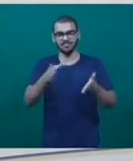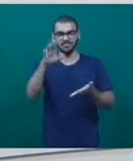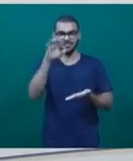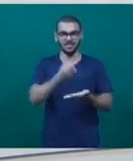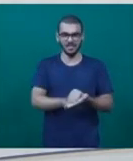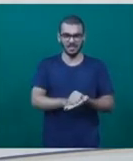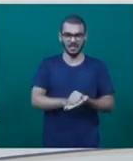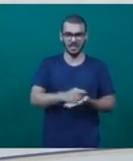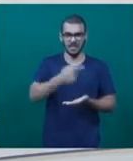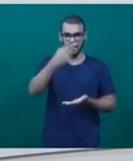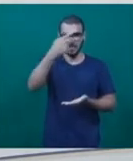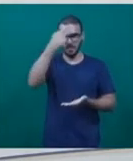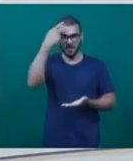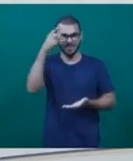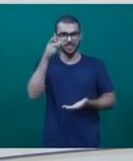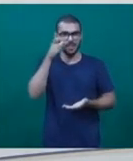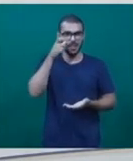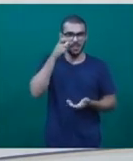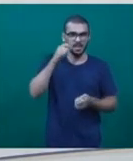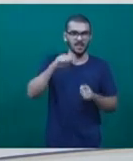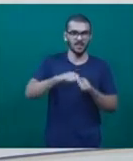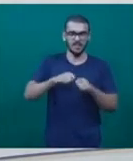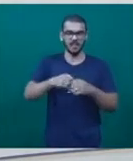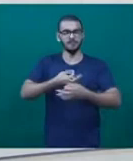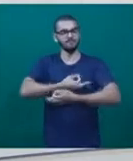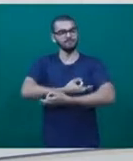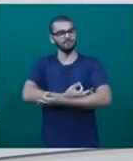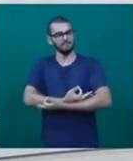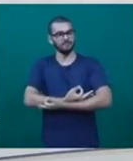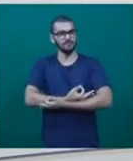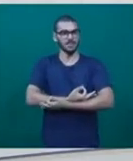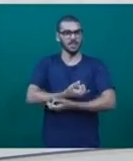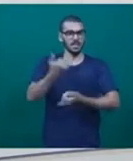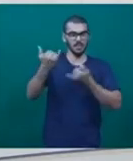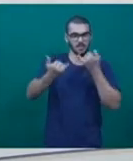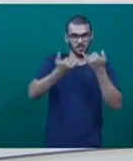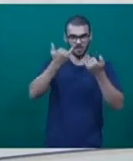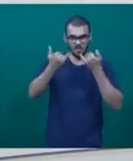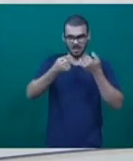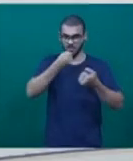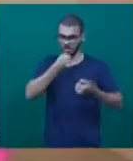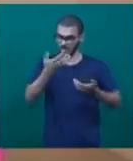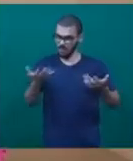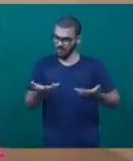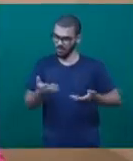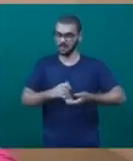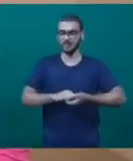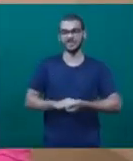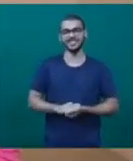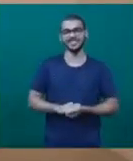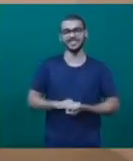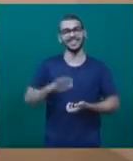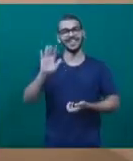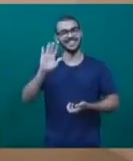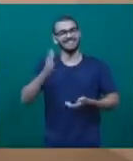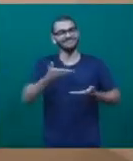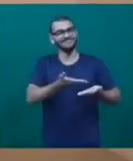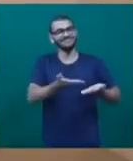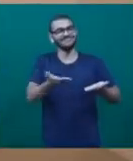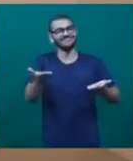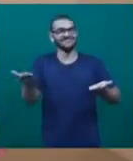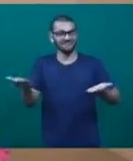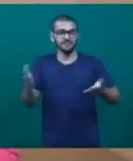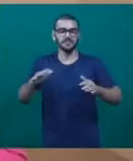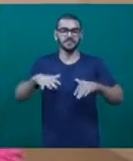amanhã para quem tiver interesse em praticar a técnica. Mais informações com Gislene Rodrigues. Olá, Flávia, a todos que acompanham o TV